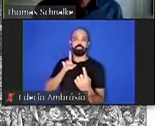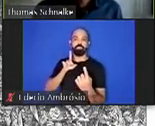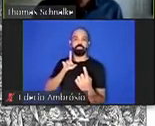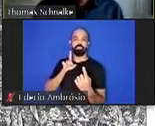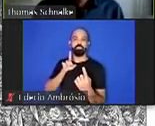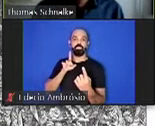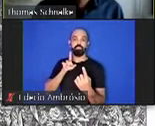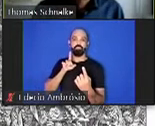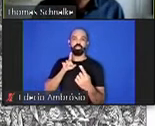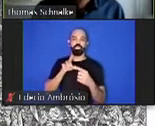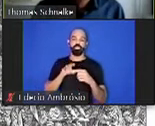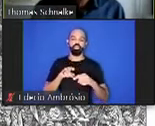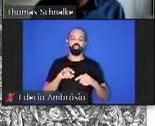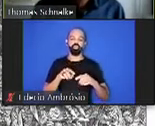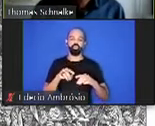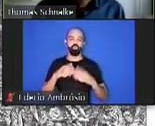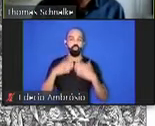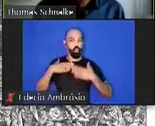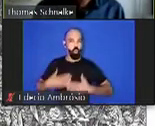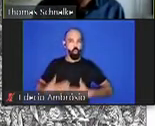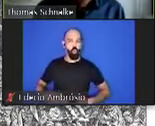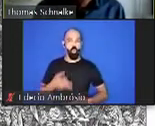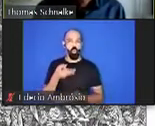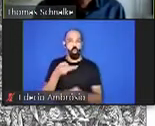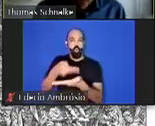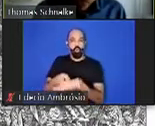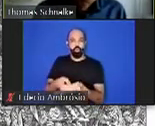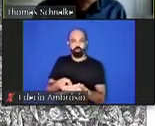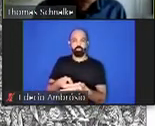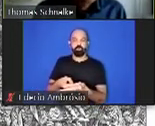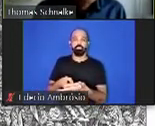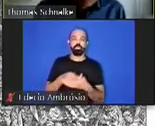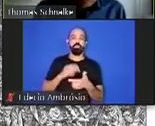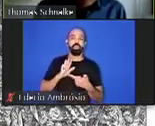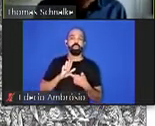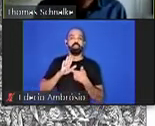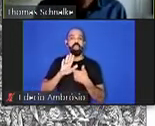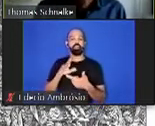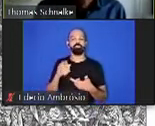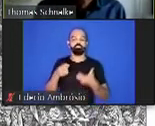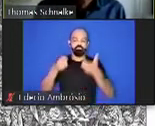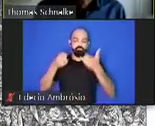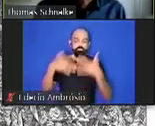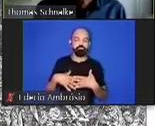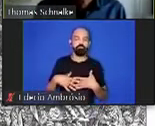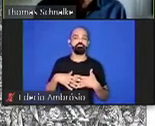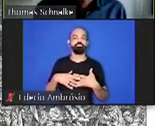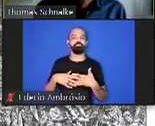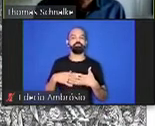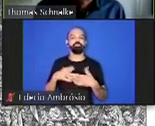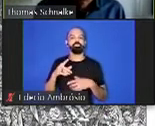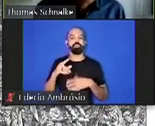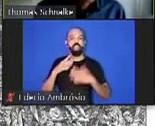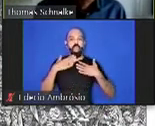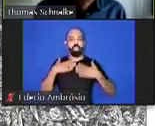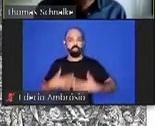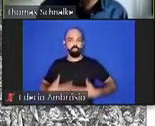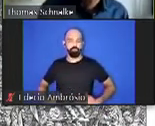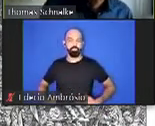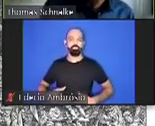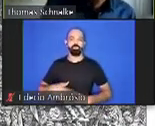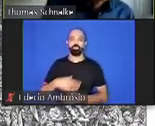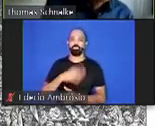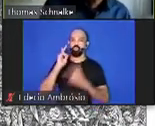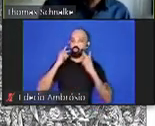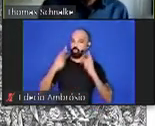do corpo, e ele está demonstrando e explicando a anatomia humana,